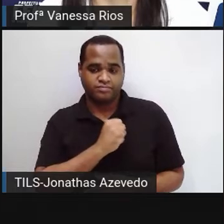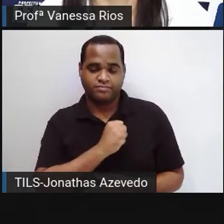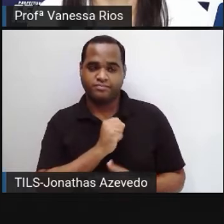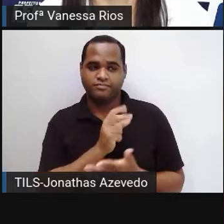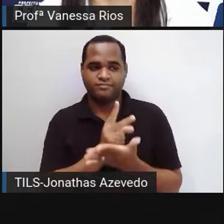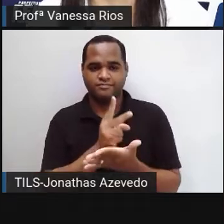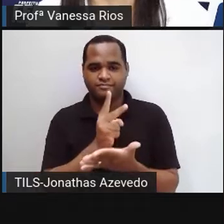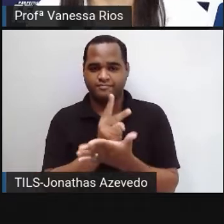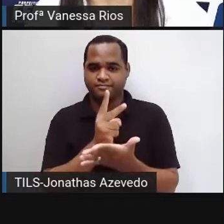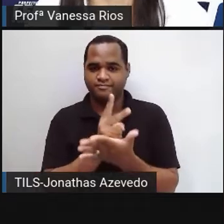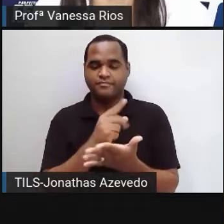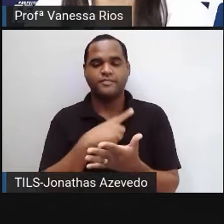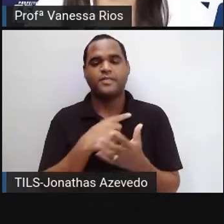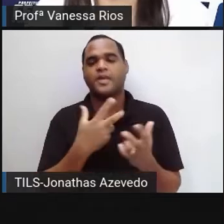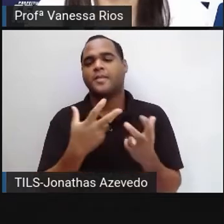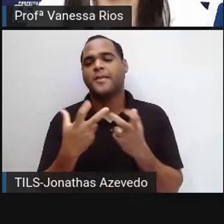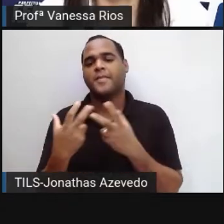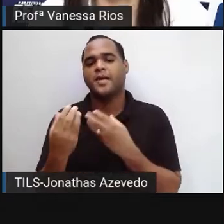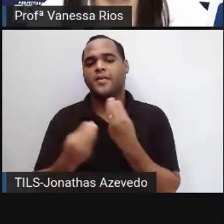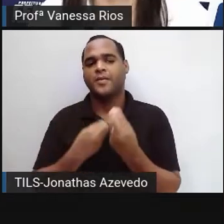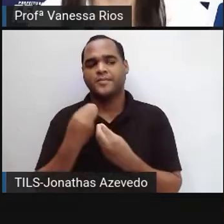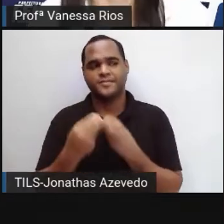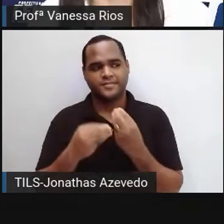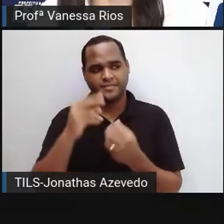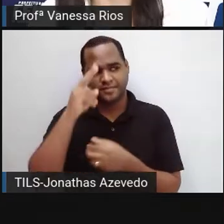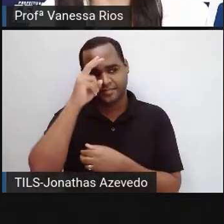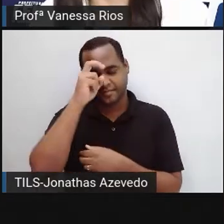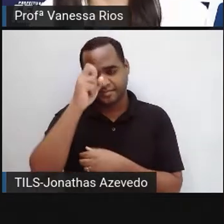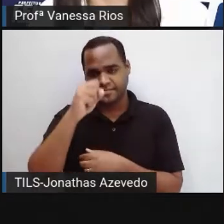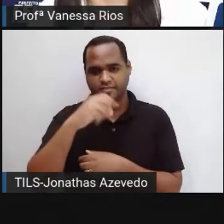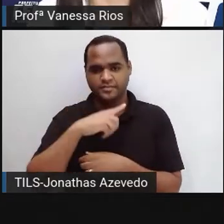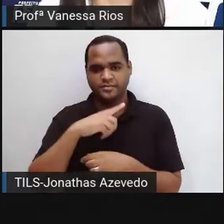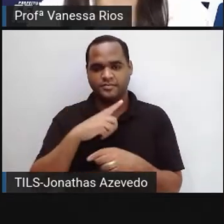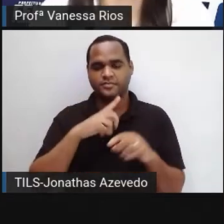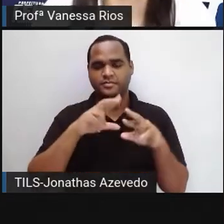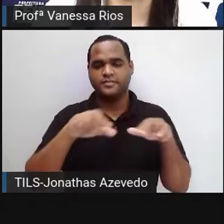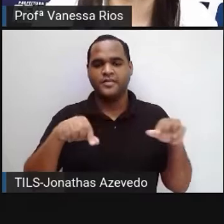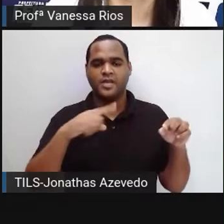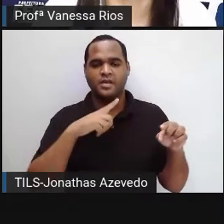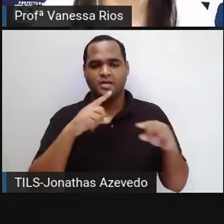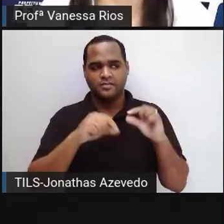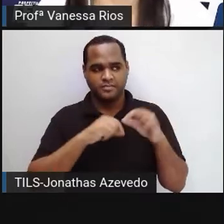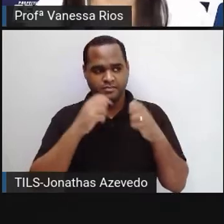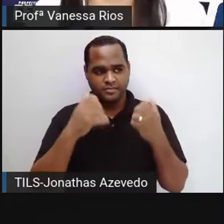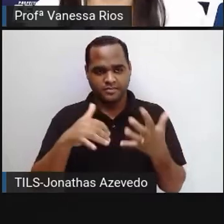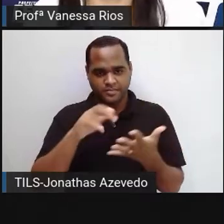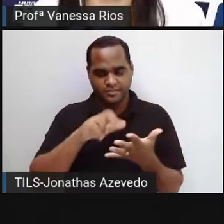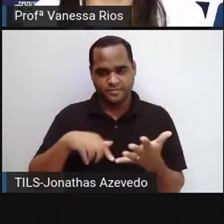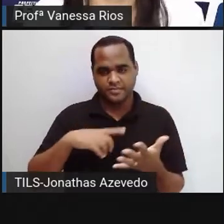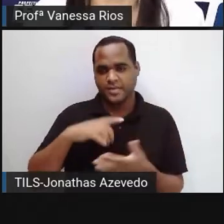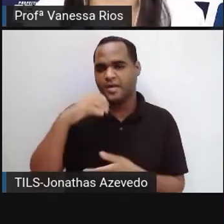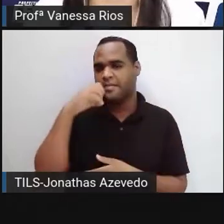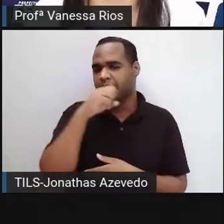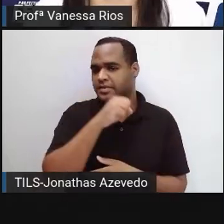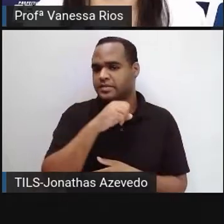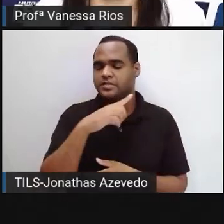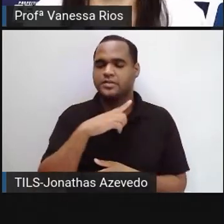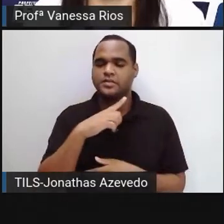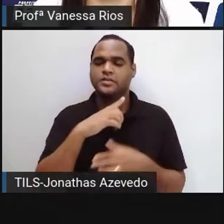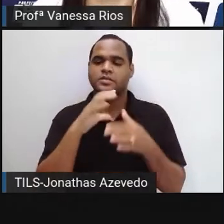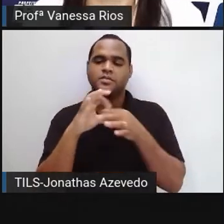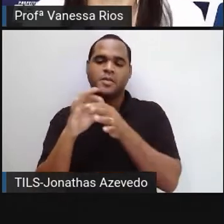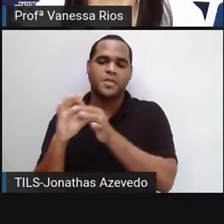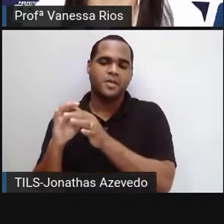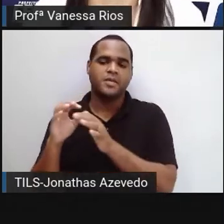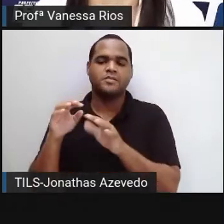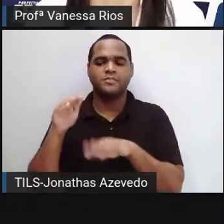Então, a gente pode perceber ele com mais intensidade, com menos intensidade, com mais rapidez, mais lento, dependendo da situação